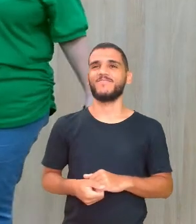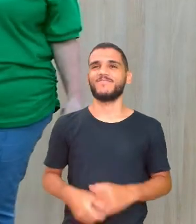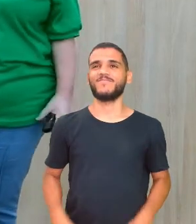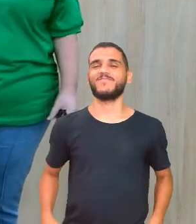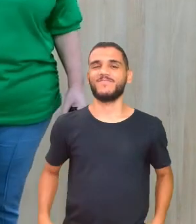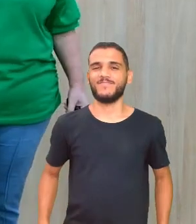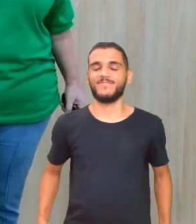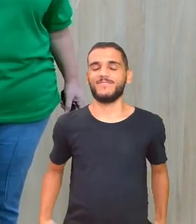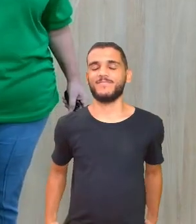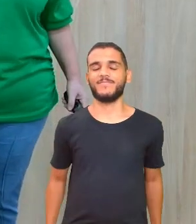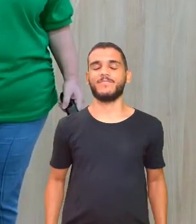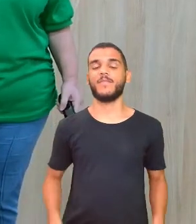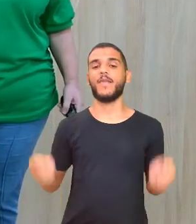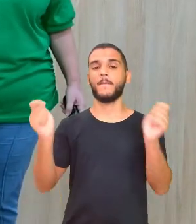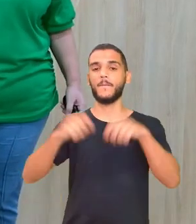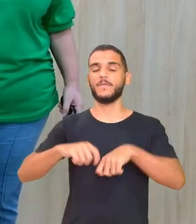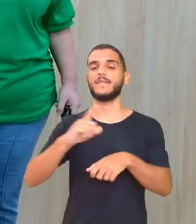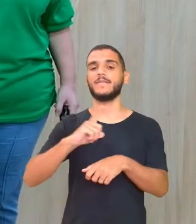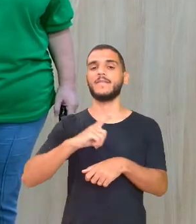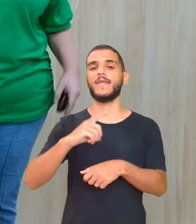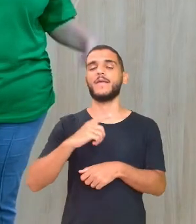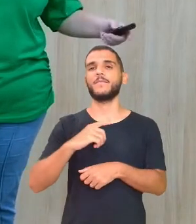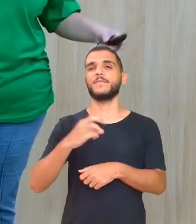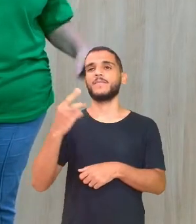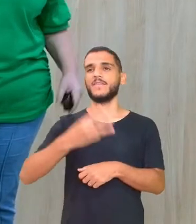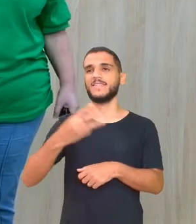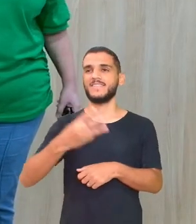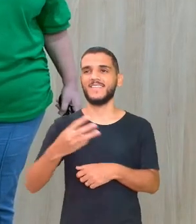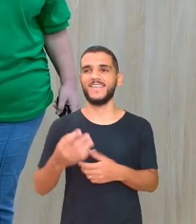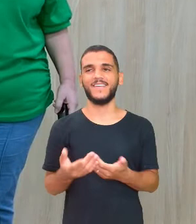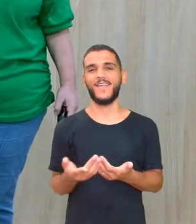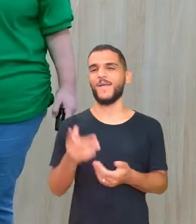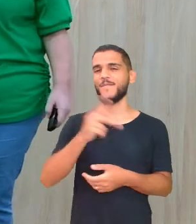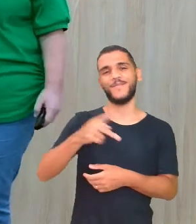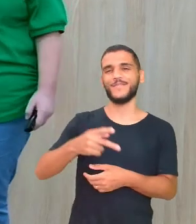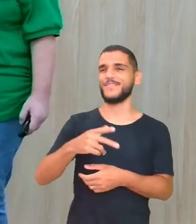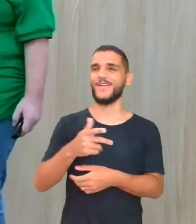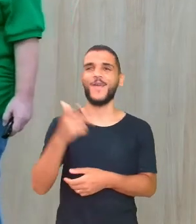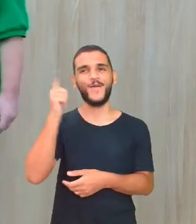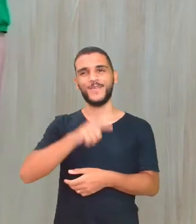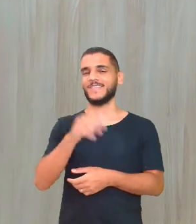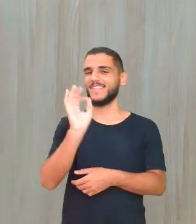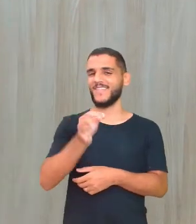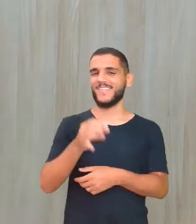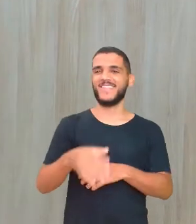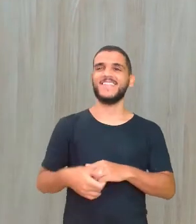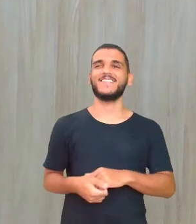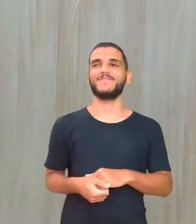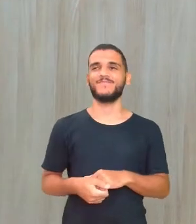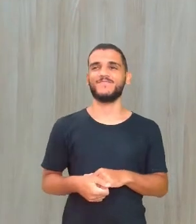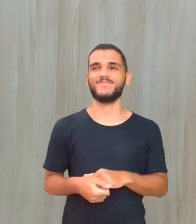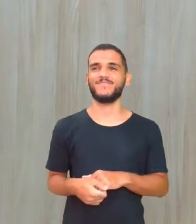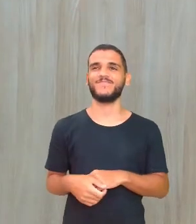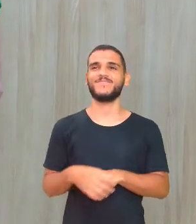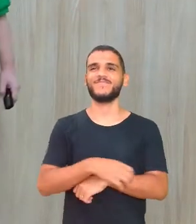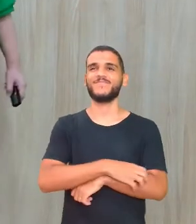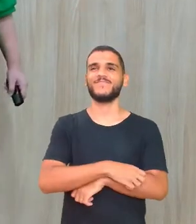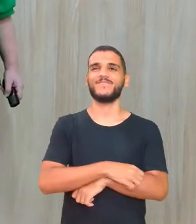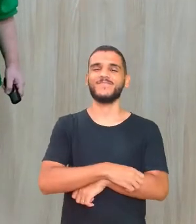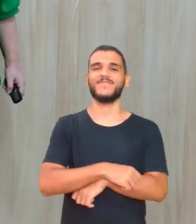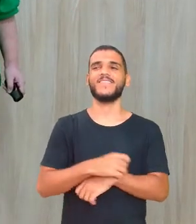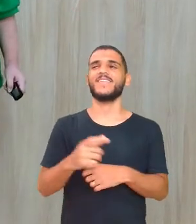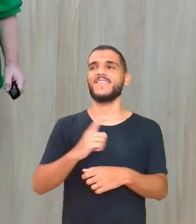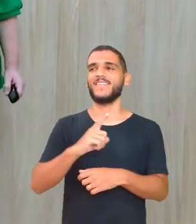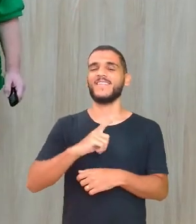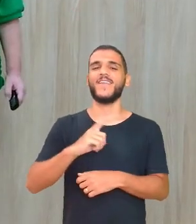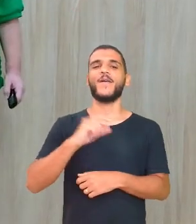Podemos passar para o terceiro ponto? Essa daqui tu vai tirar de letra, Marta, eu tenho certeza. Eu estou na origem.